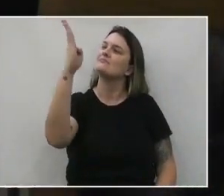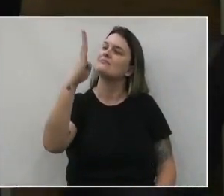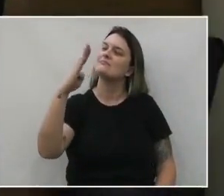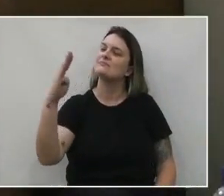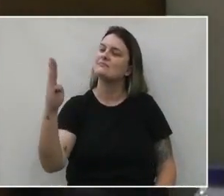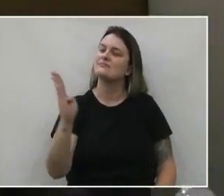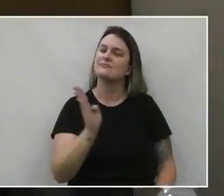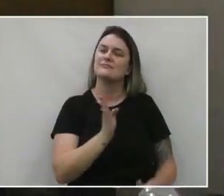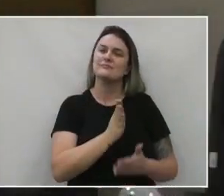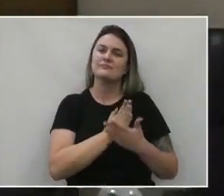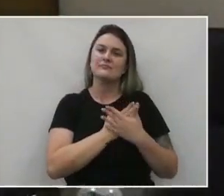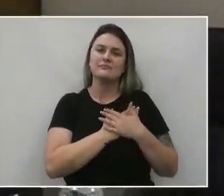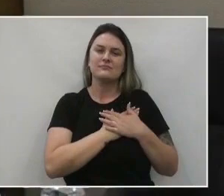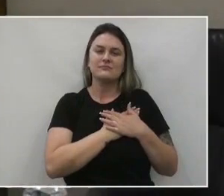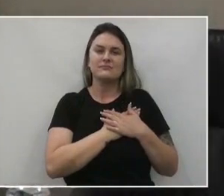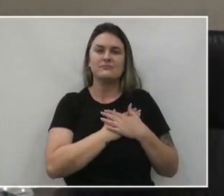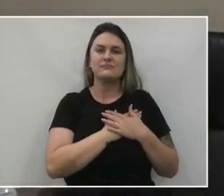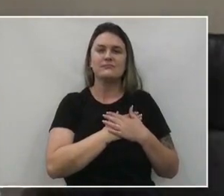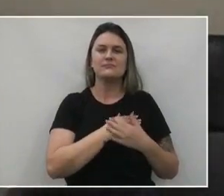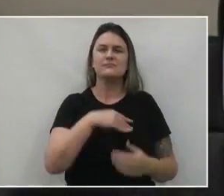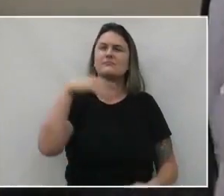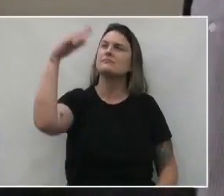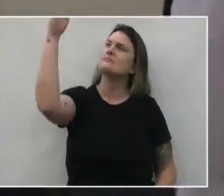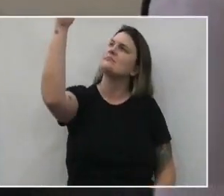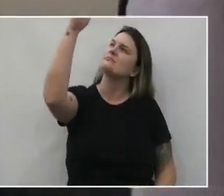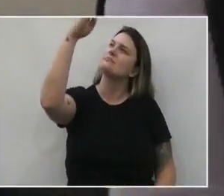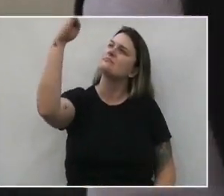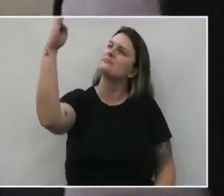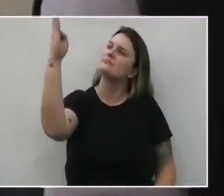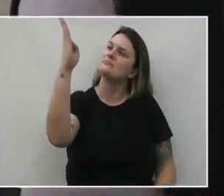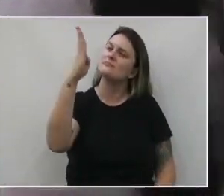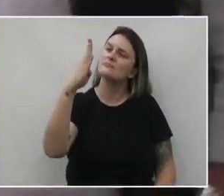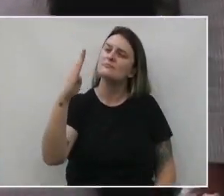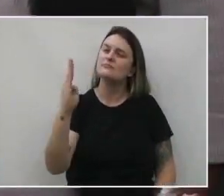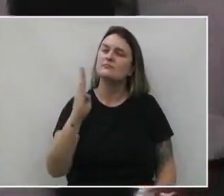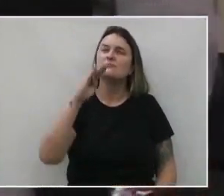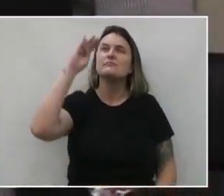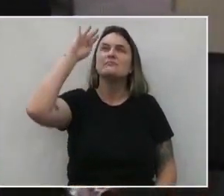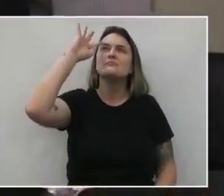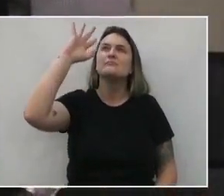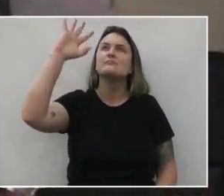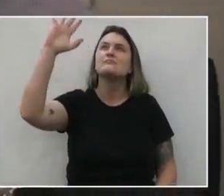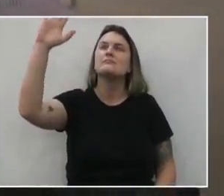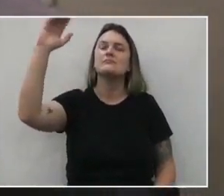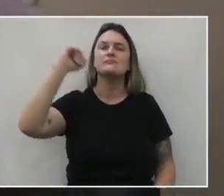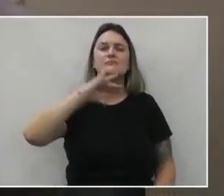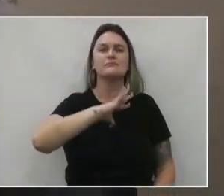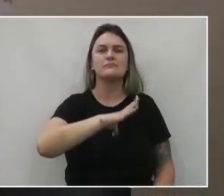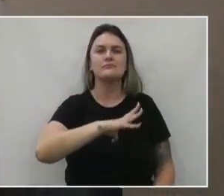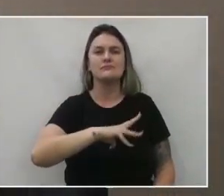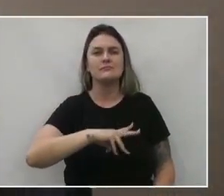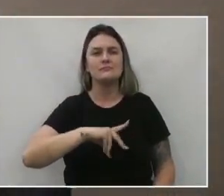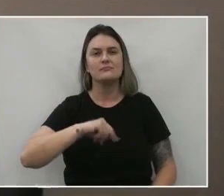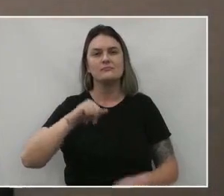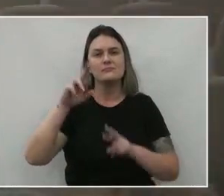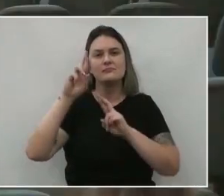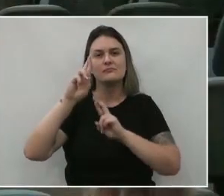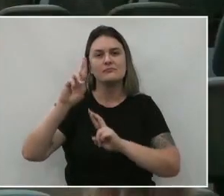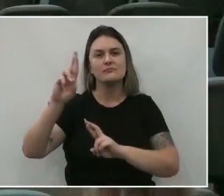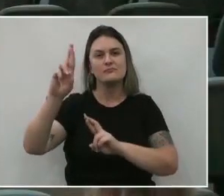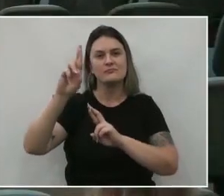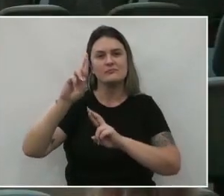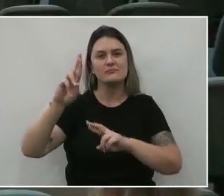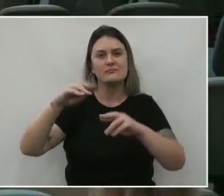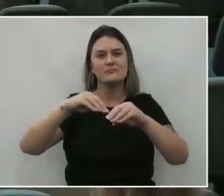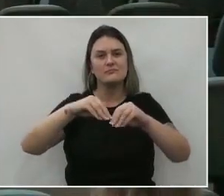Ó pátria amada, cana, cana, sal e sol, Brasil, um sonho intenso, um raio vívido, de